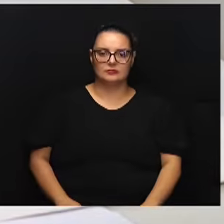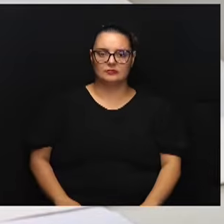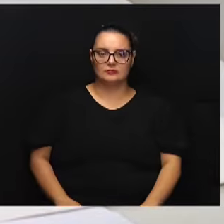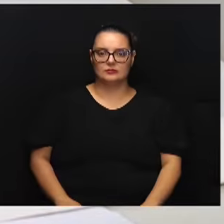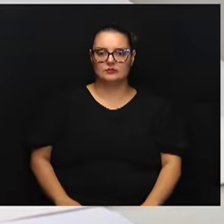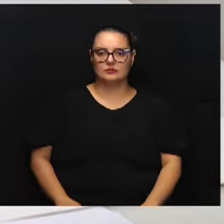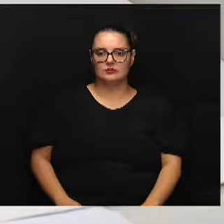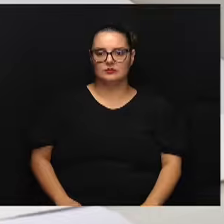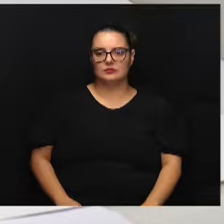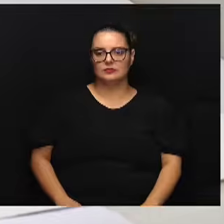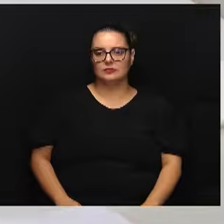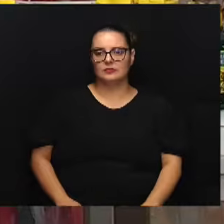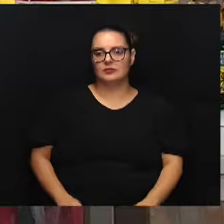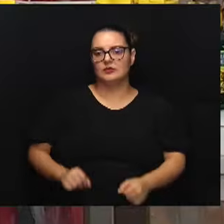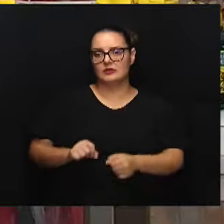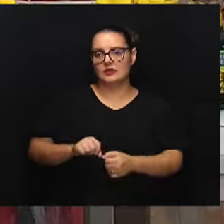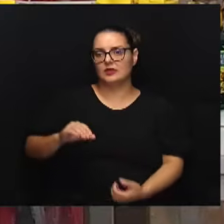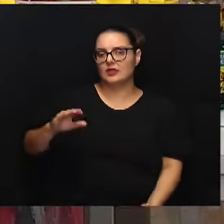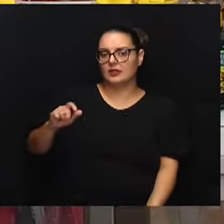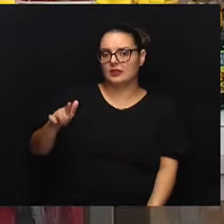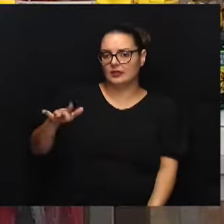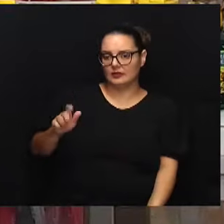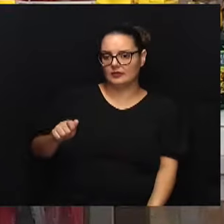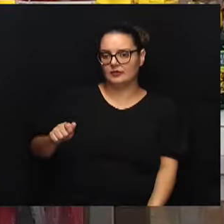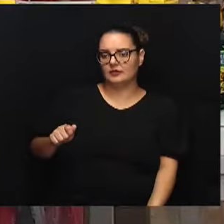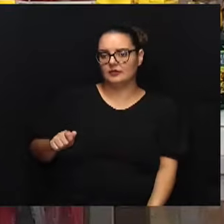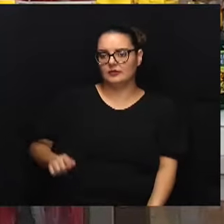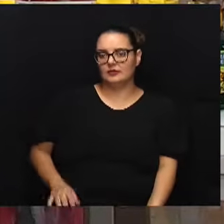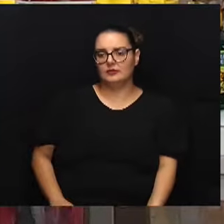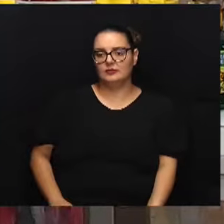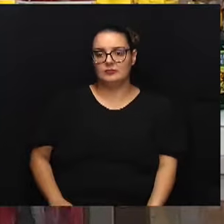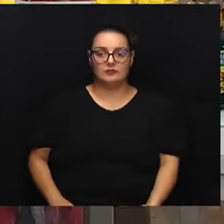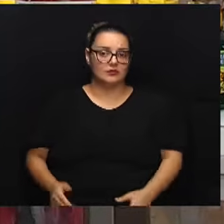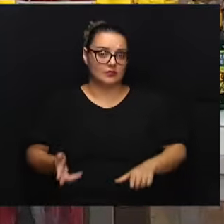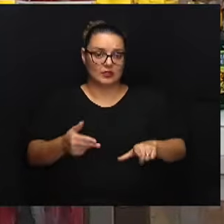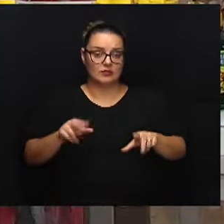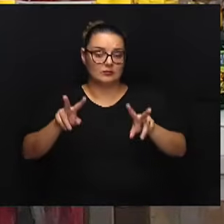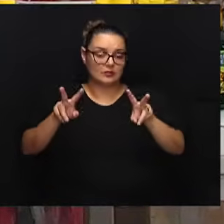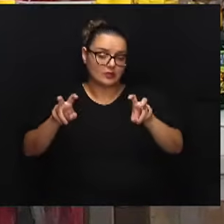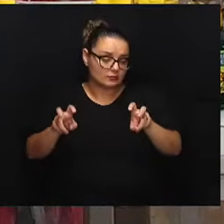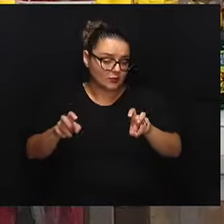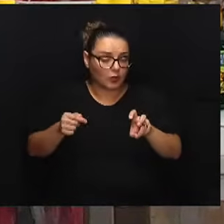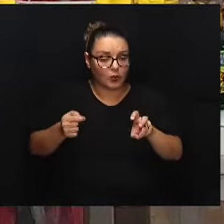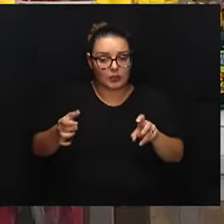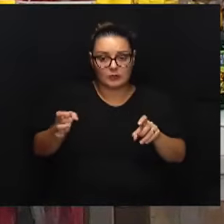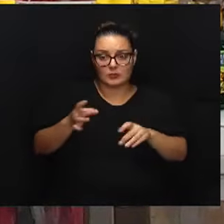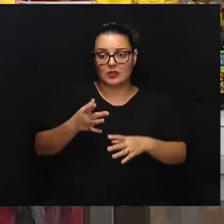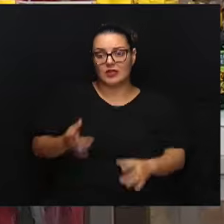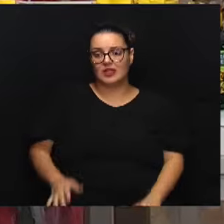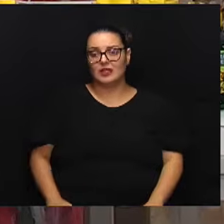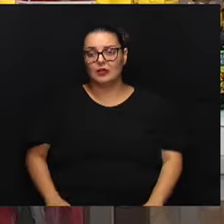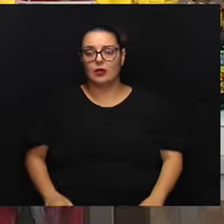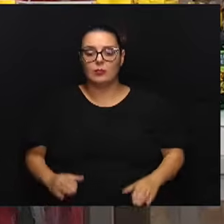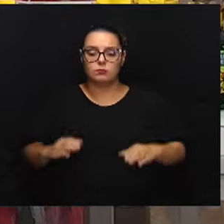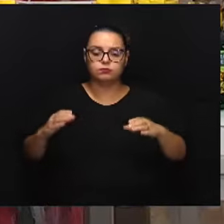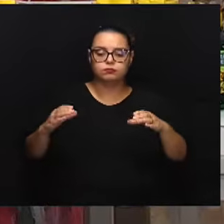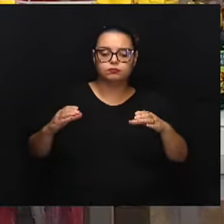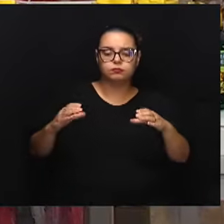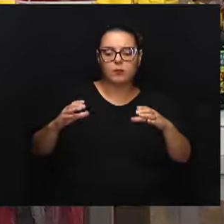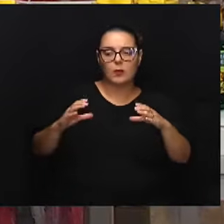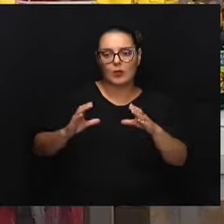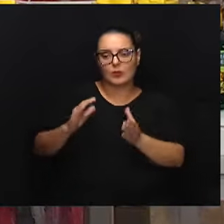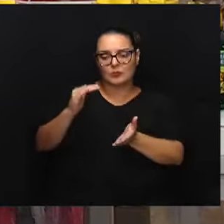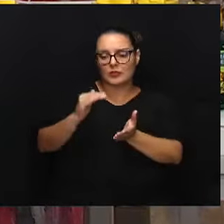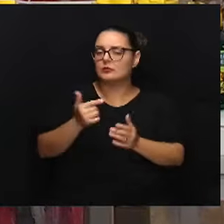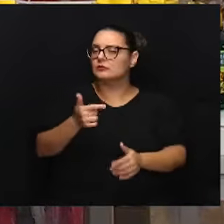Que vocês vão fazer a cauda. E o desenho está praticamente pronto. Ah, mas ficou meio gordinho, ficou mais baixinho,